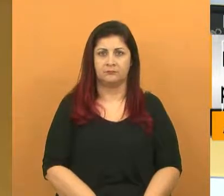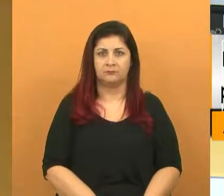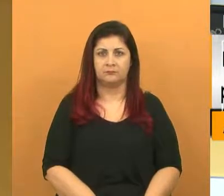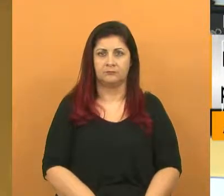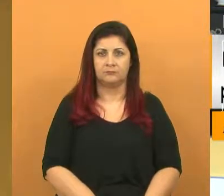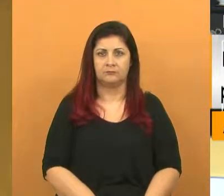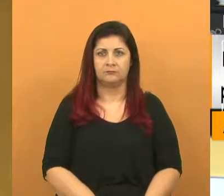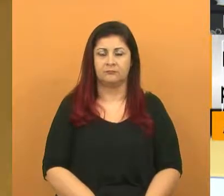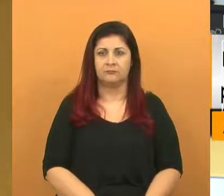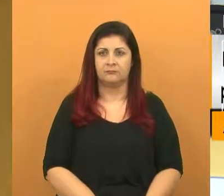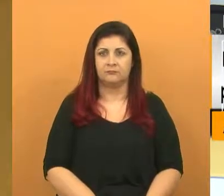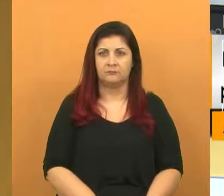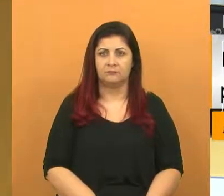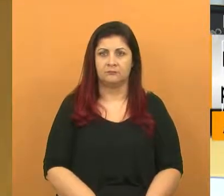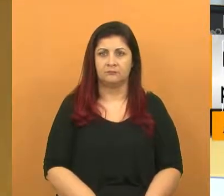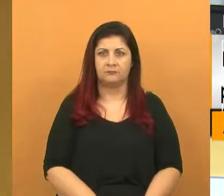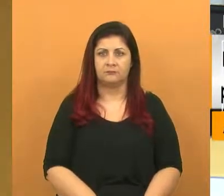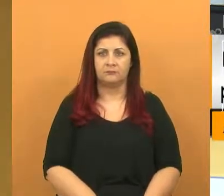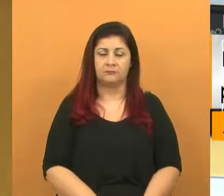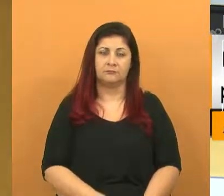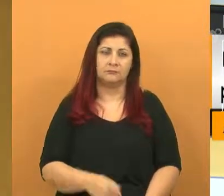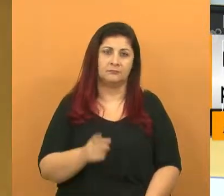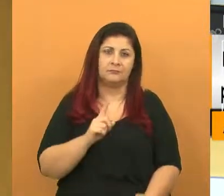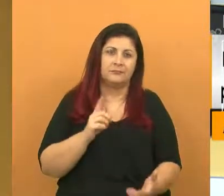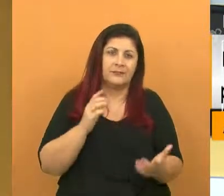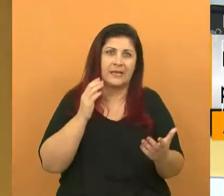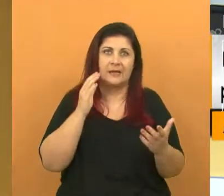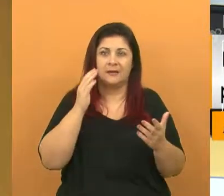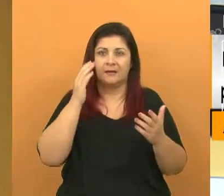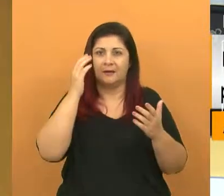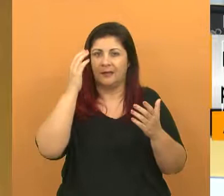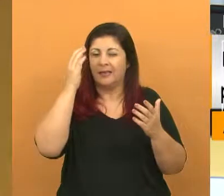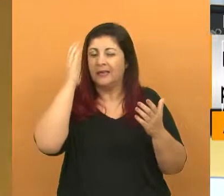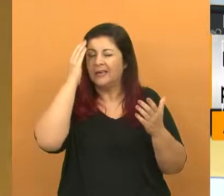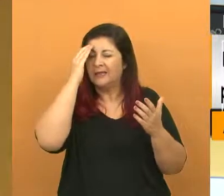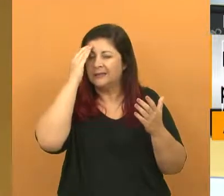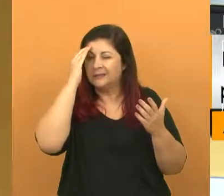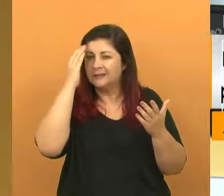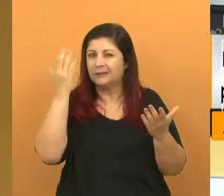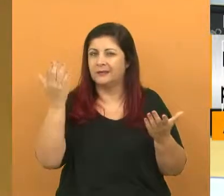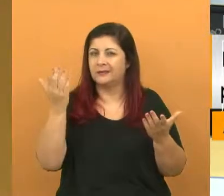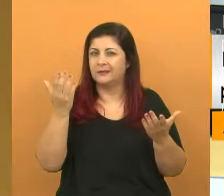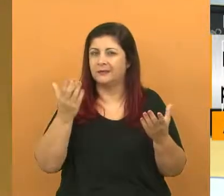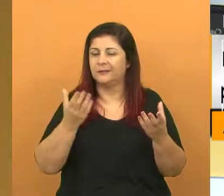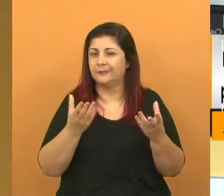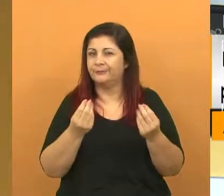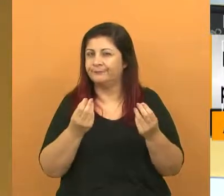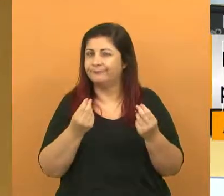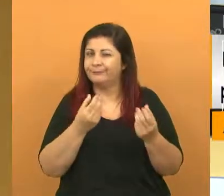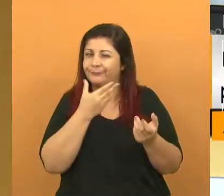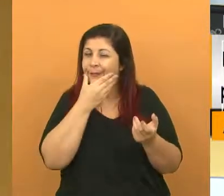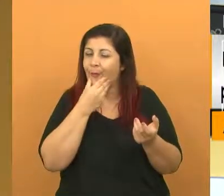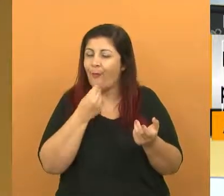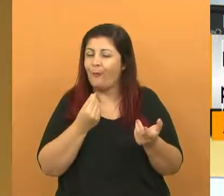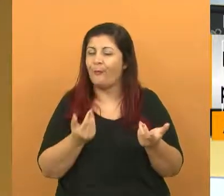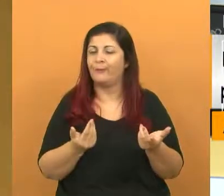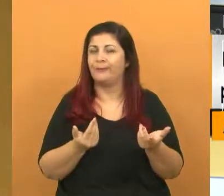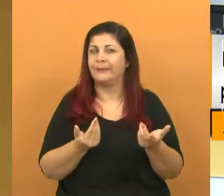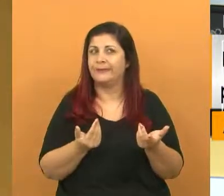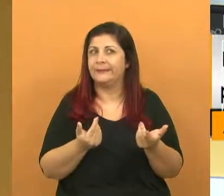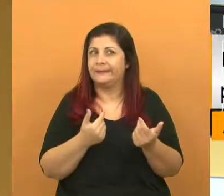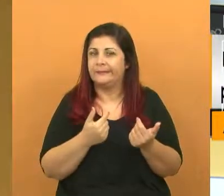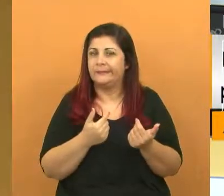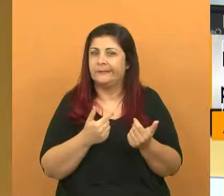sistemático. Não só entendo o receio da maioria dos colegas com relação à